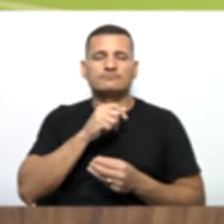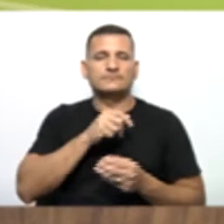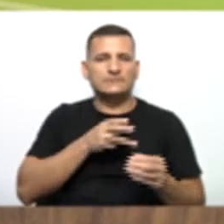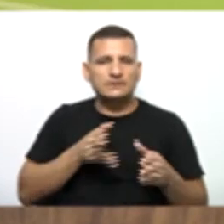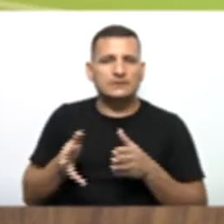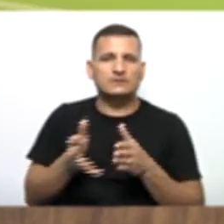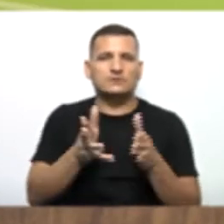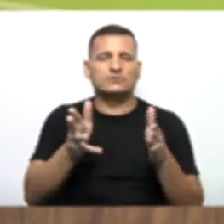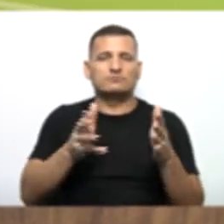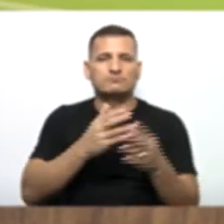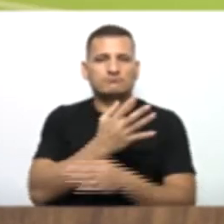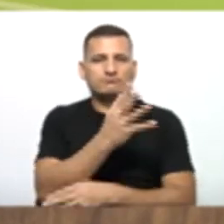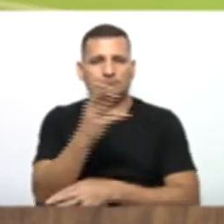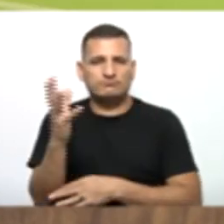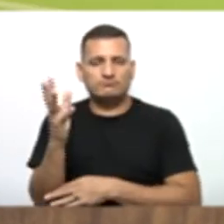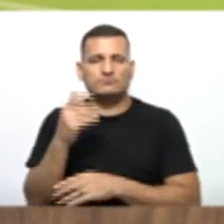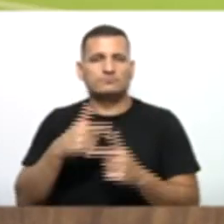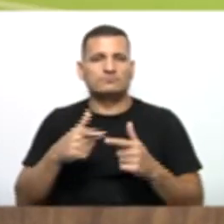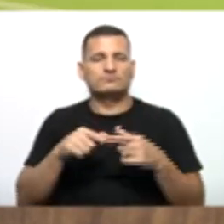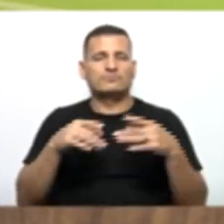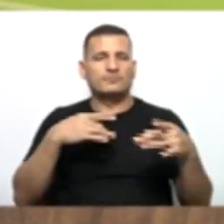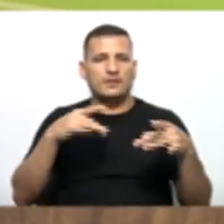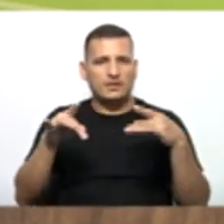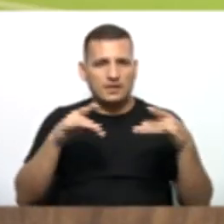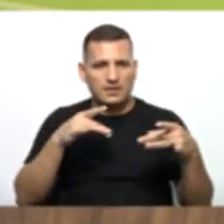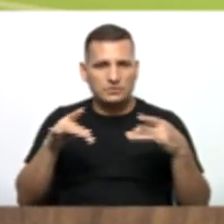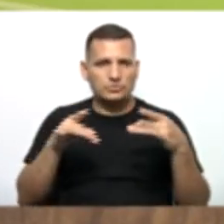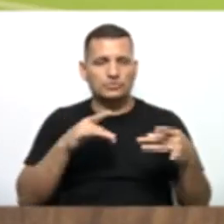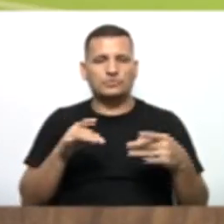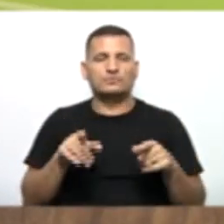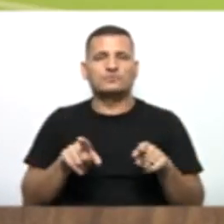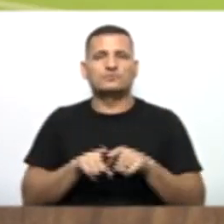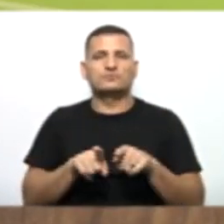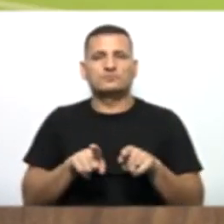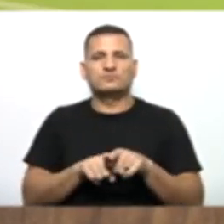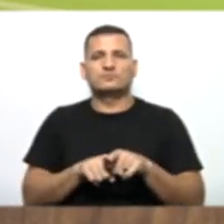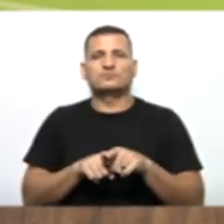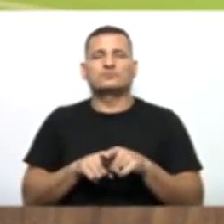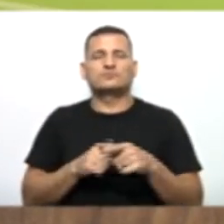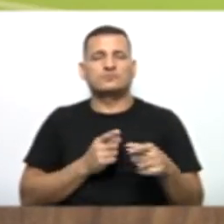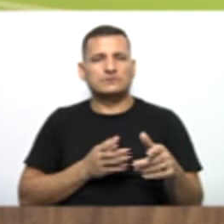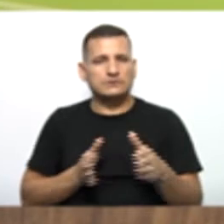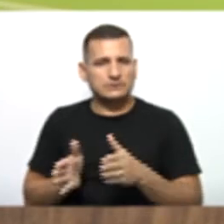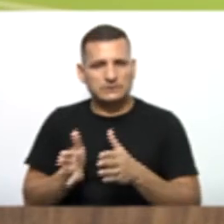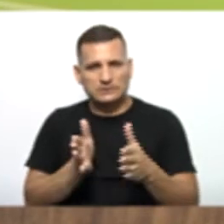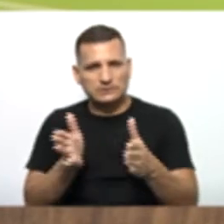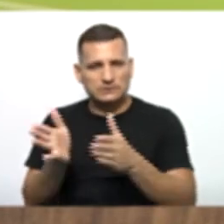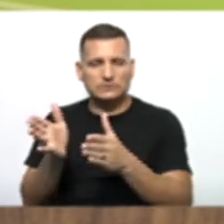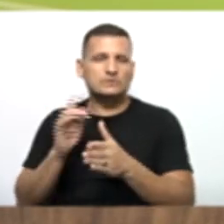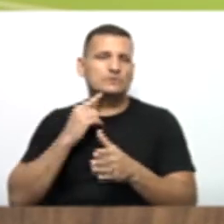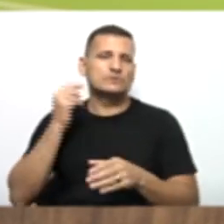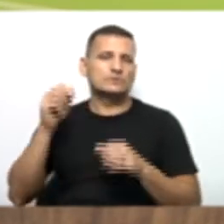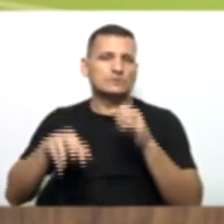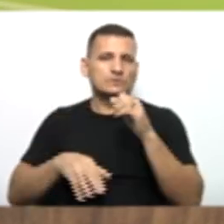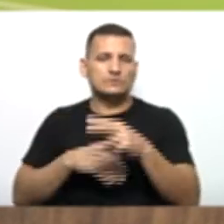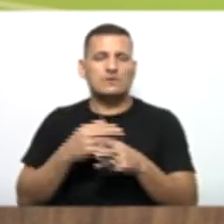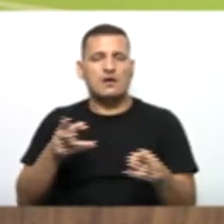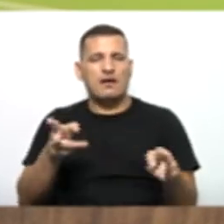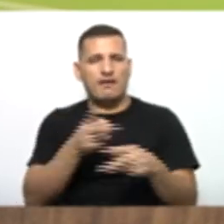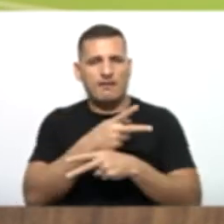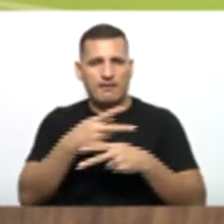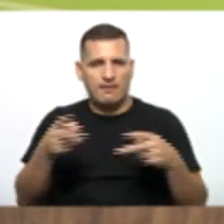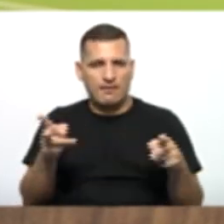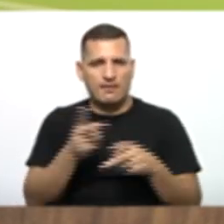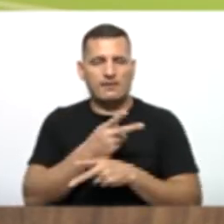o problema do plástico, a degradação dos recursos hídricos, a poluição do ar, o